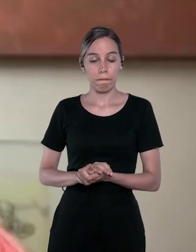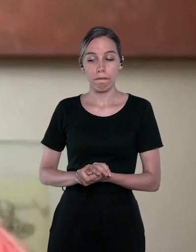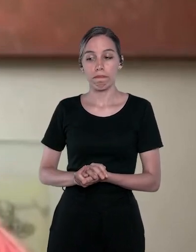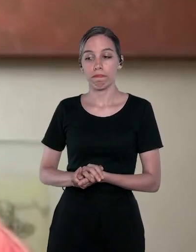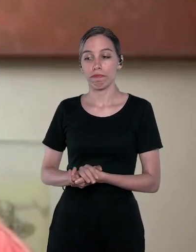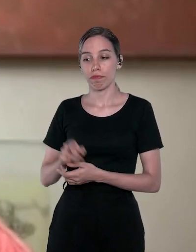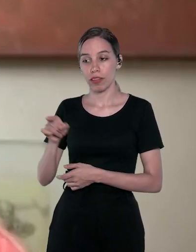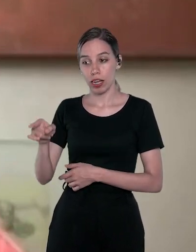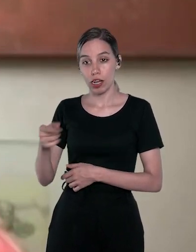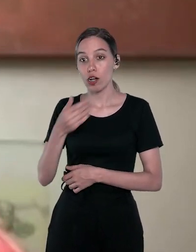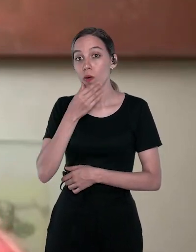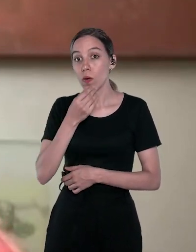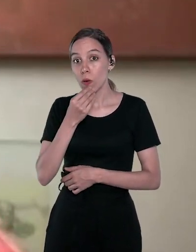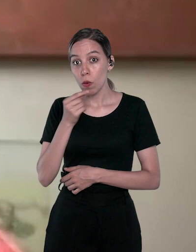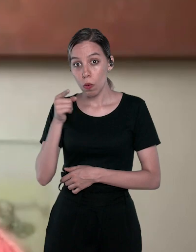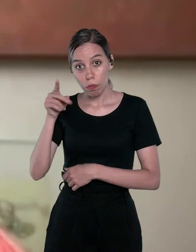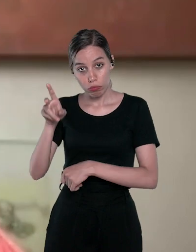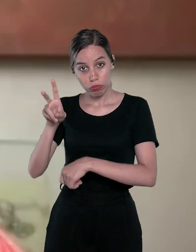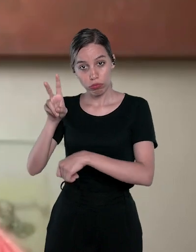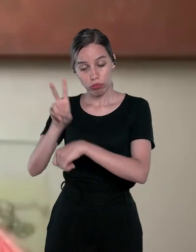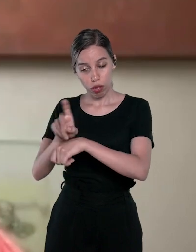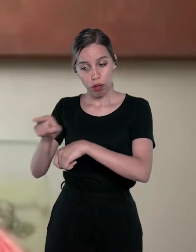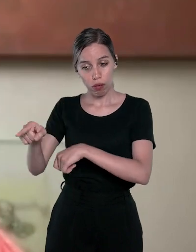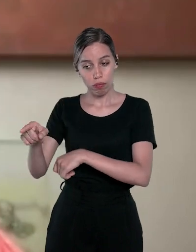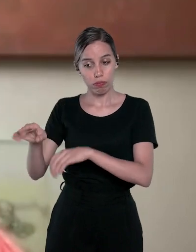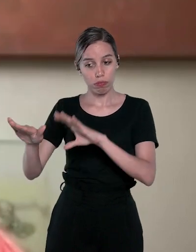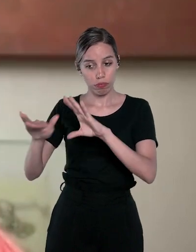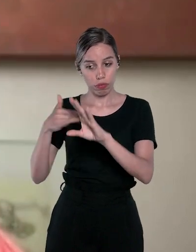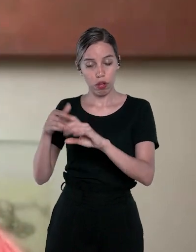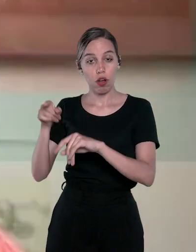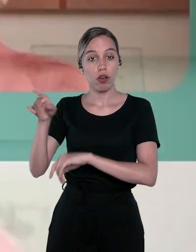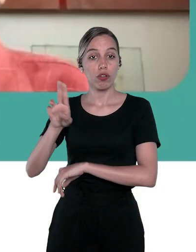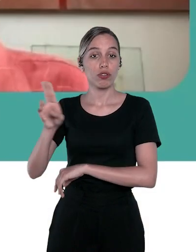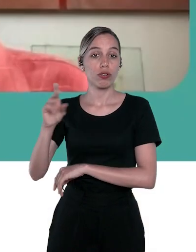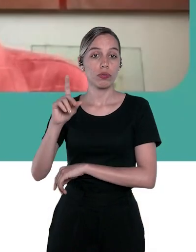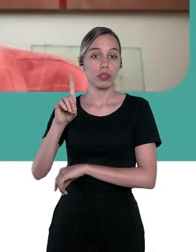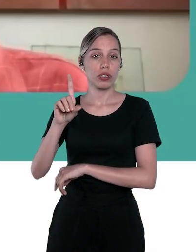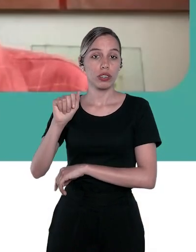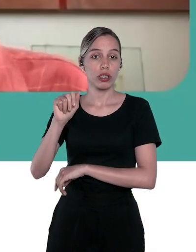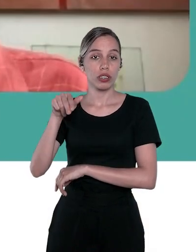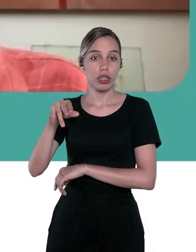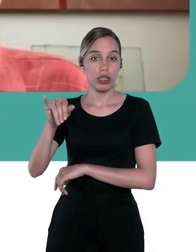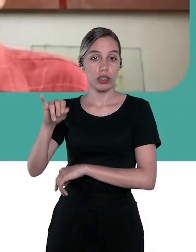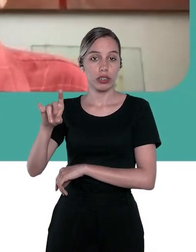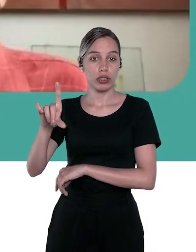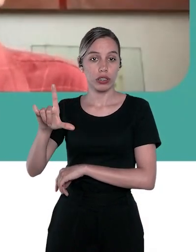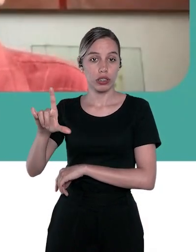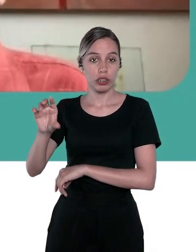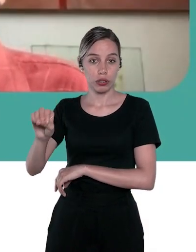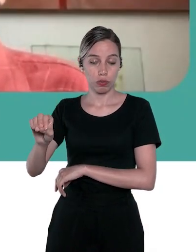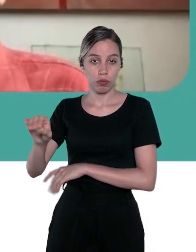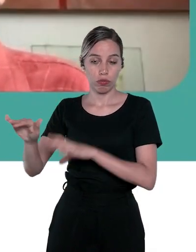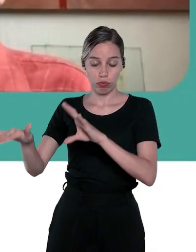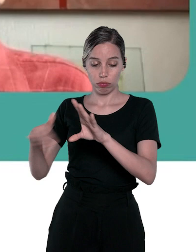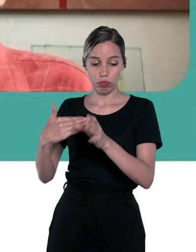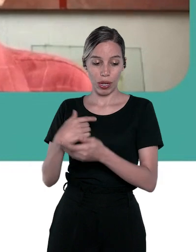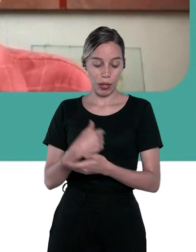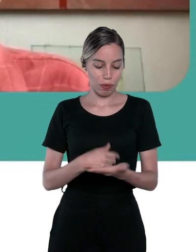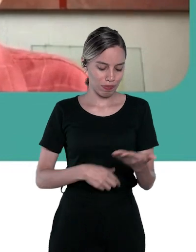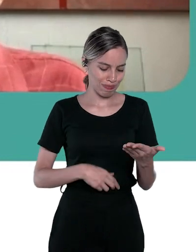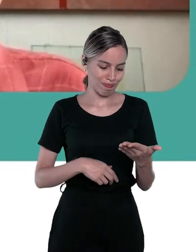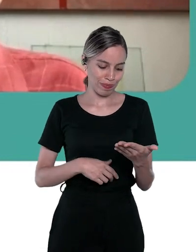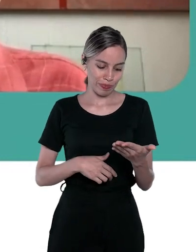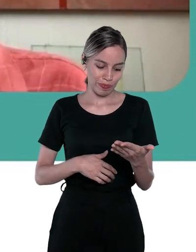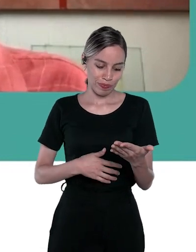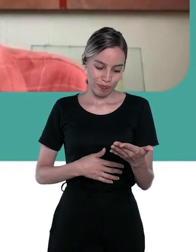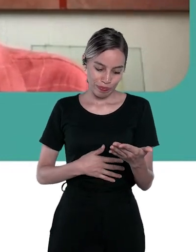Gomes, inclusive, De não responder. de não responder à entrevista que ele me fez via correspondência, Uhum. onde eu